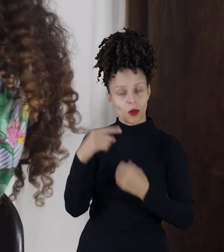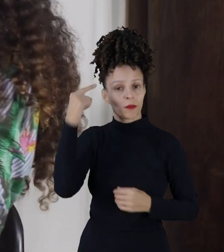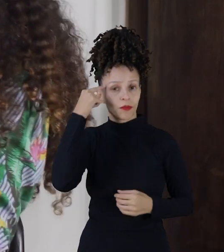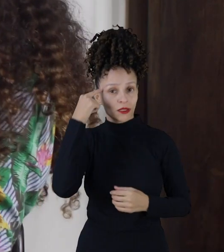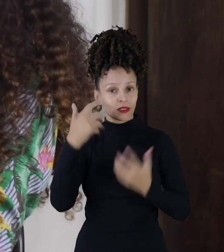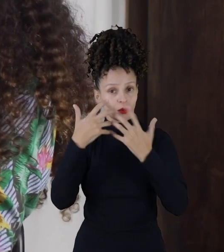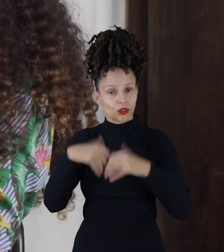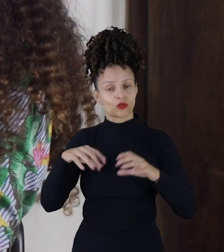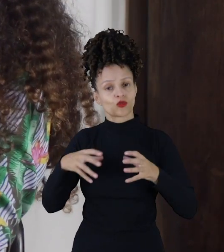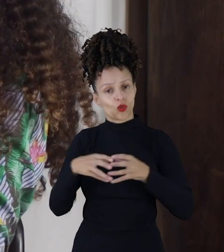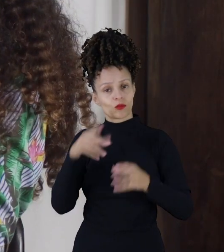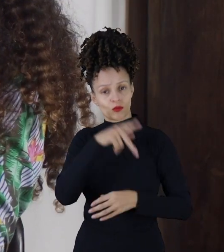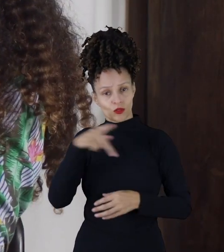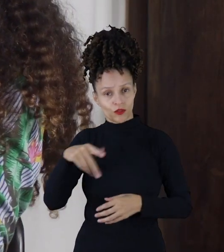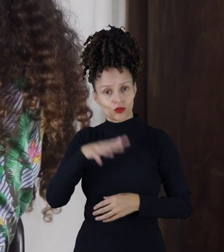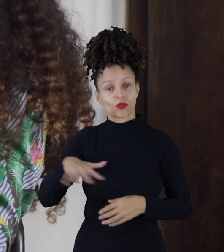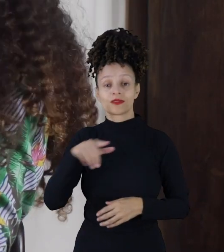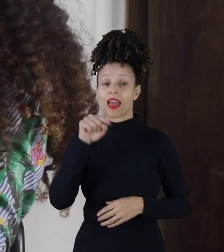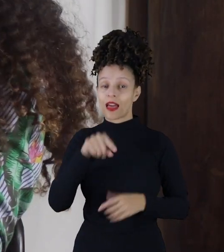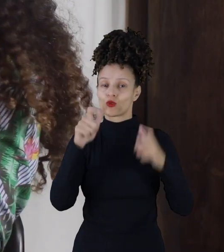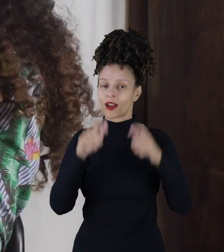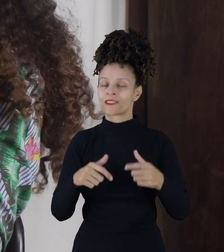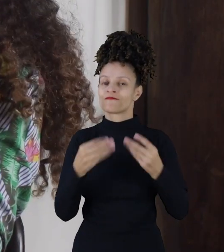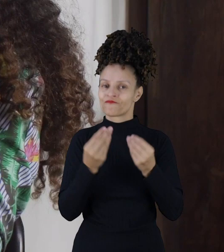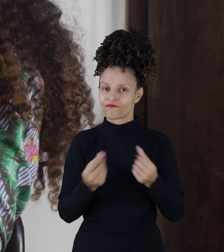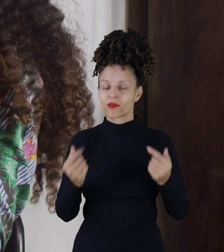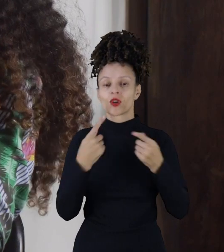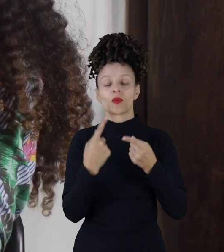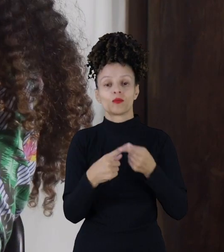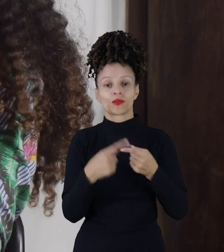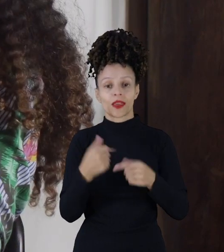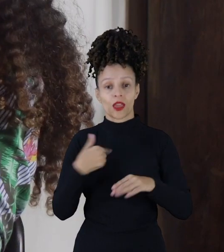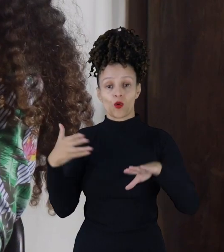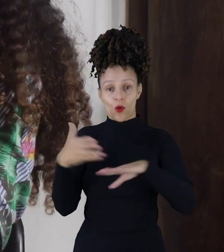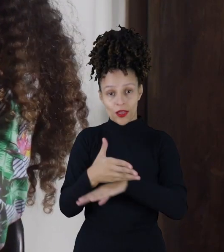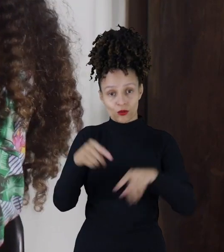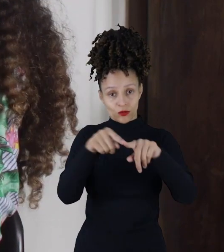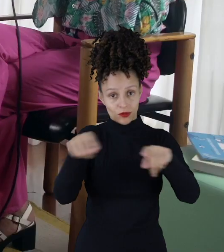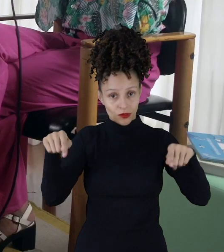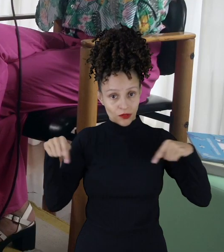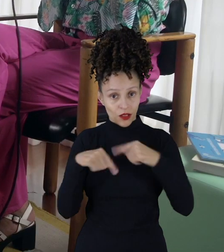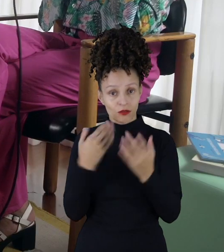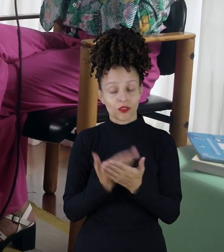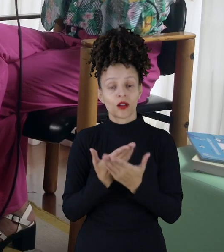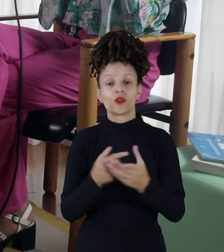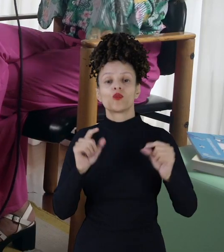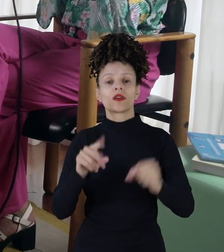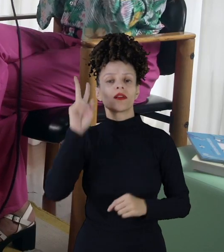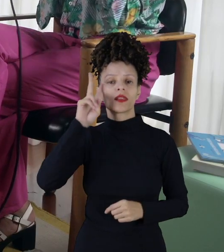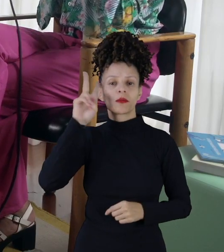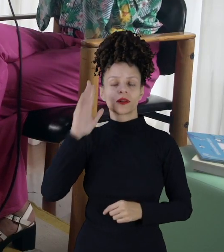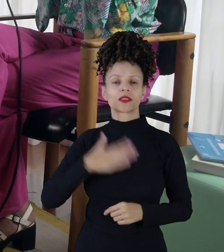quando pensamos isso enquanto docentes, é um lugar muito delicado, porque quando eu entro na sala de aula, qual